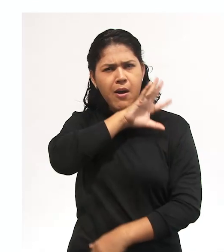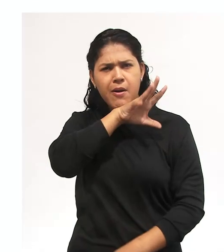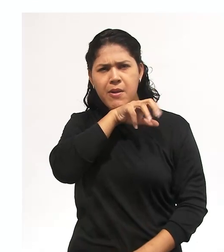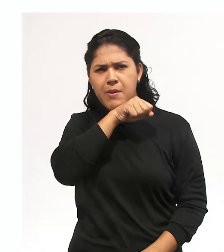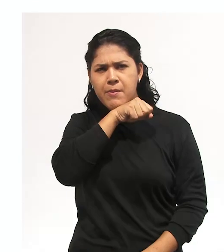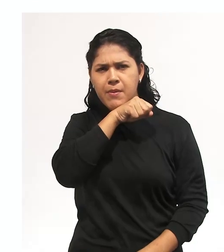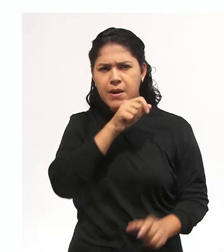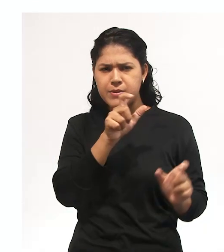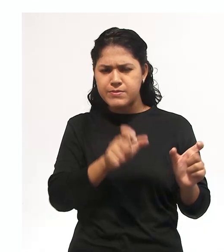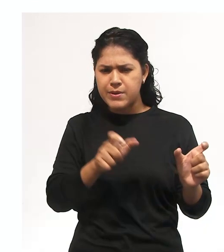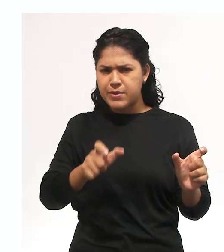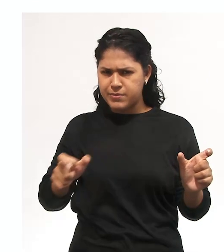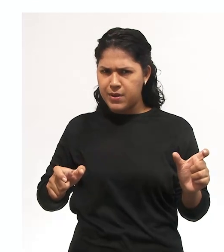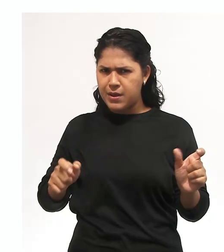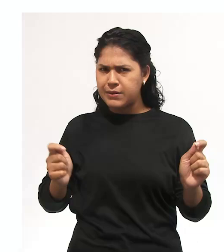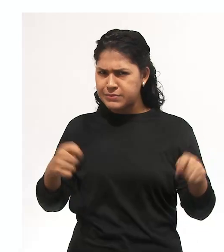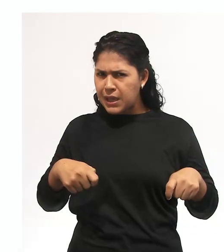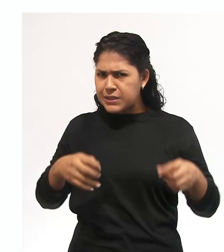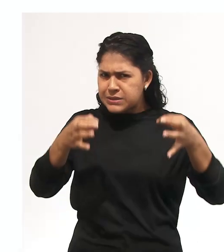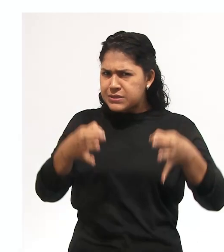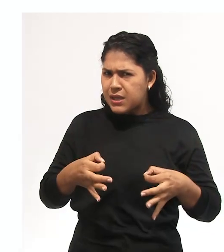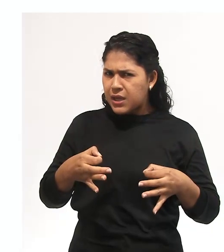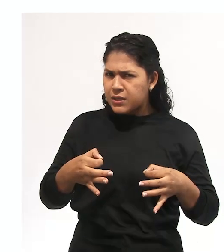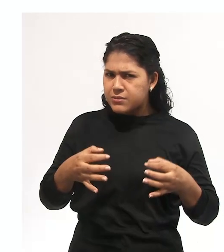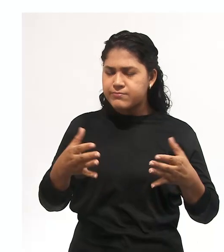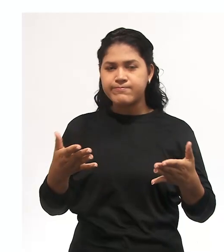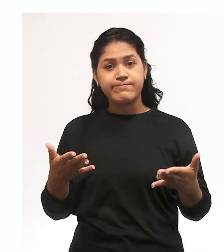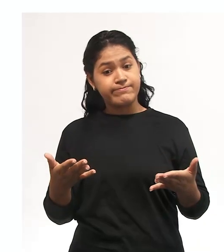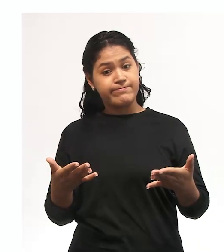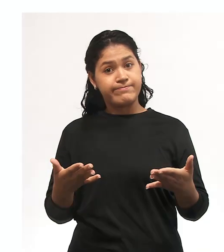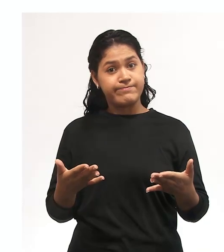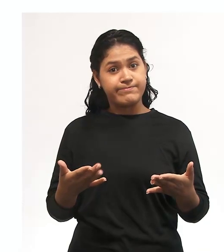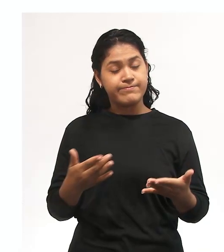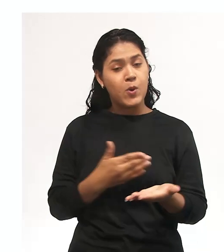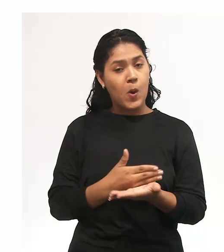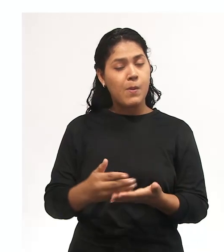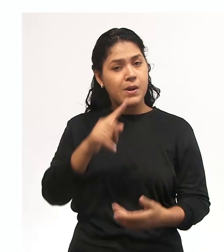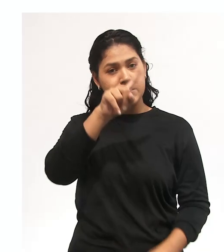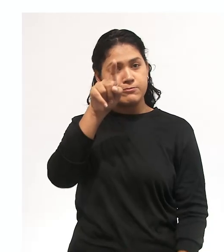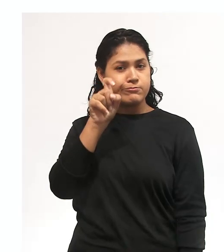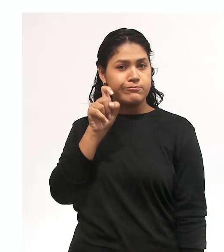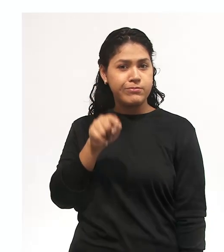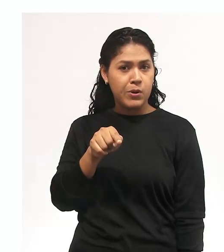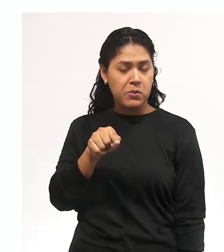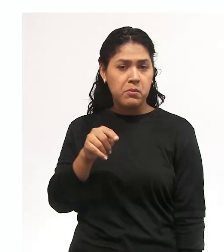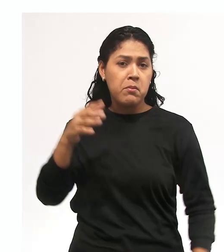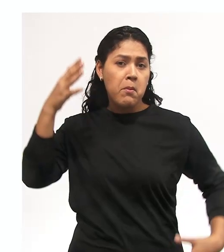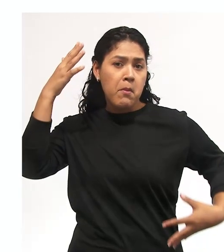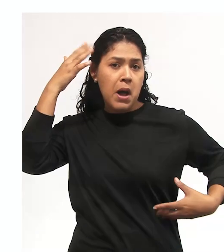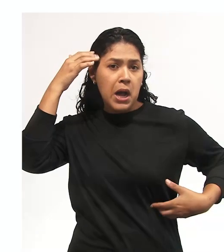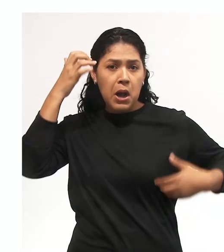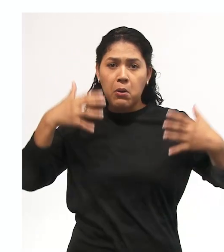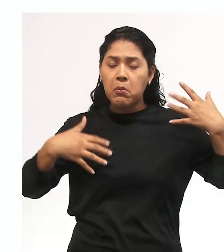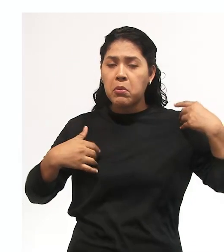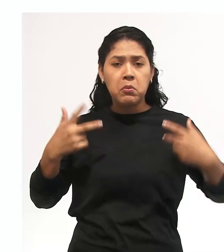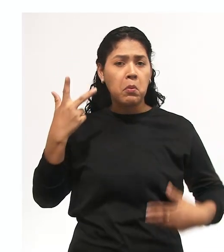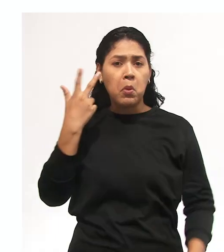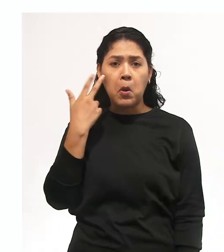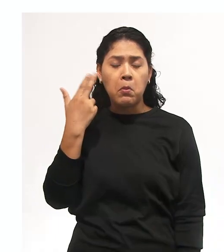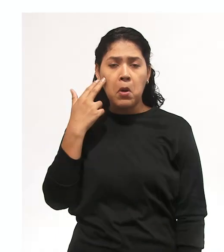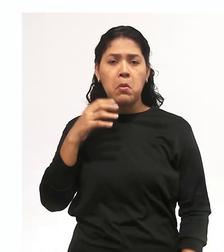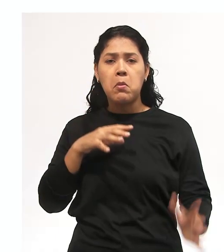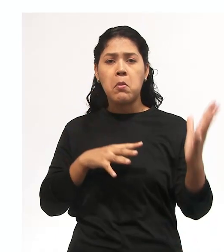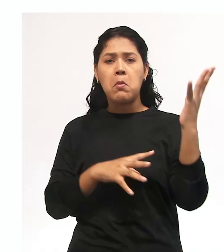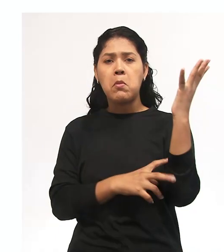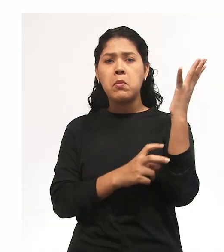aqui, essa avaliação será justa? Aí começam as interrogações. Para o macaco, escalar a árvore